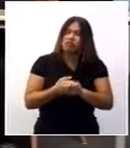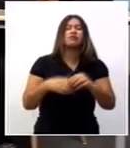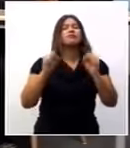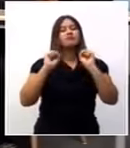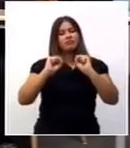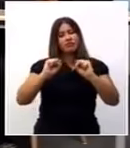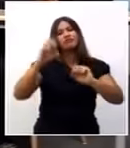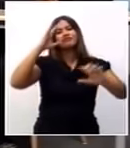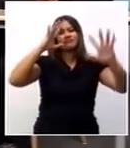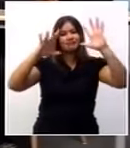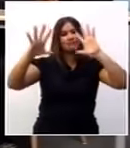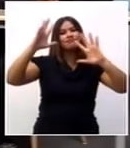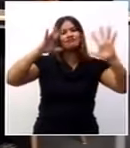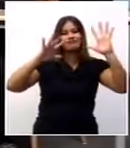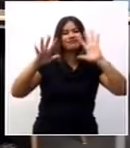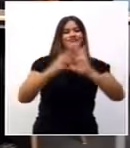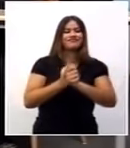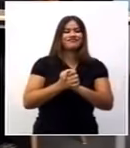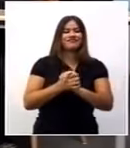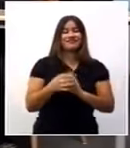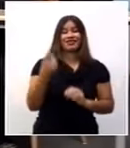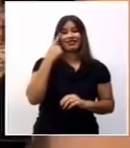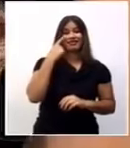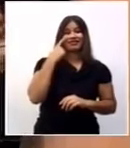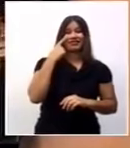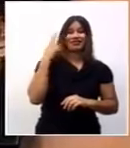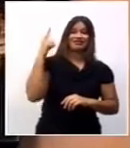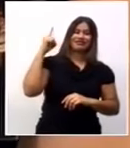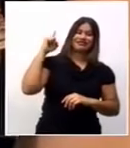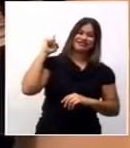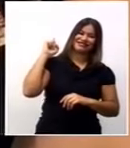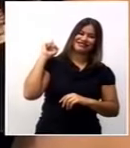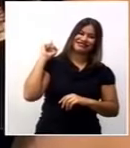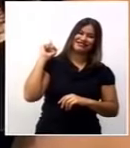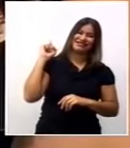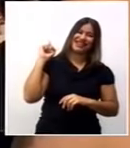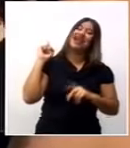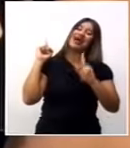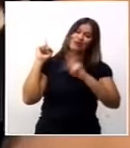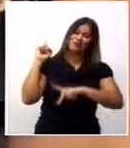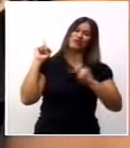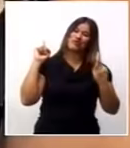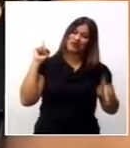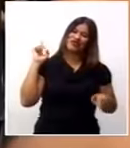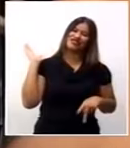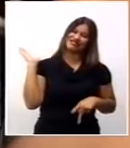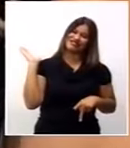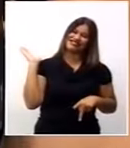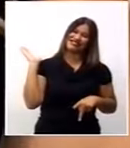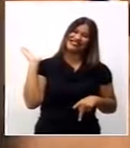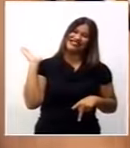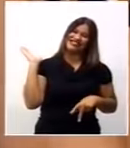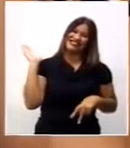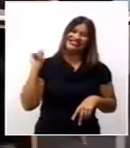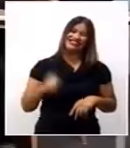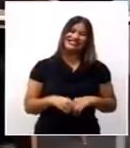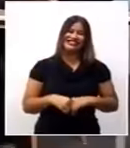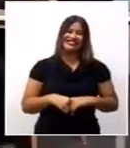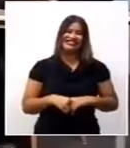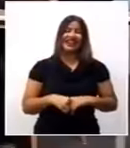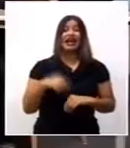histórica. Essa pessoa na foto bonita aqui é a professora que estava do meu lado, tá? Quando ela era criança. Ela trouxe a fotinha dela. Essa foto